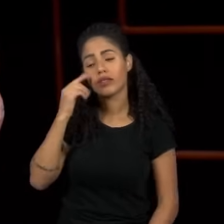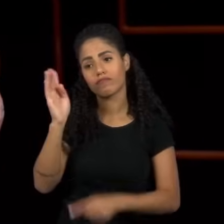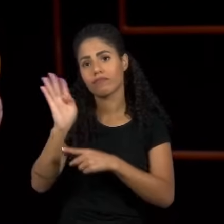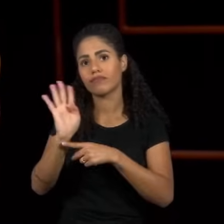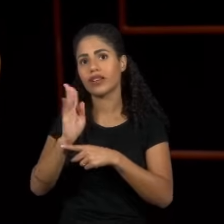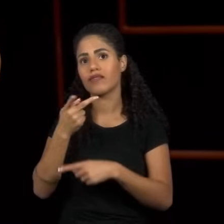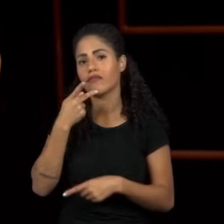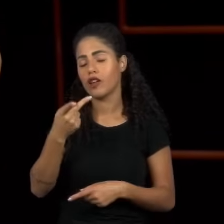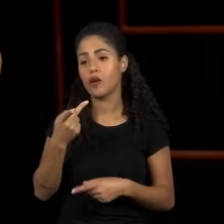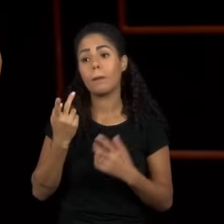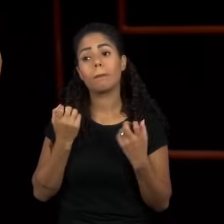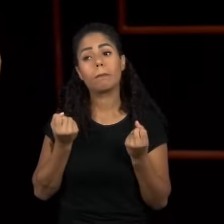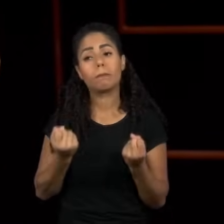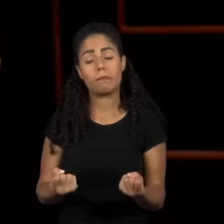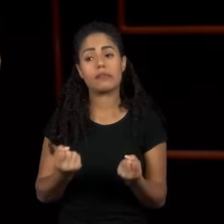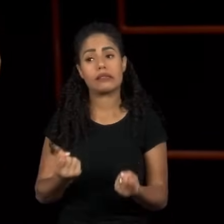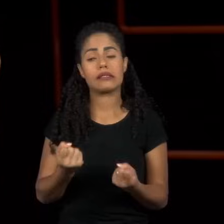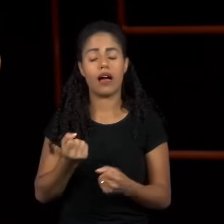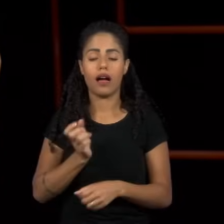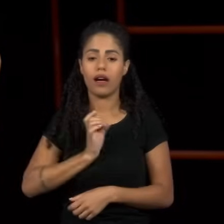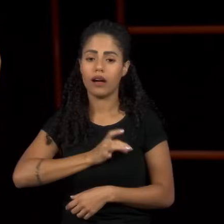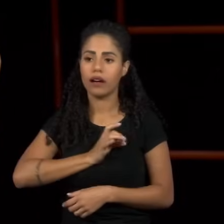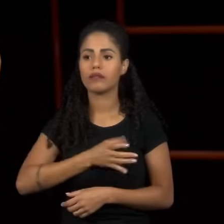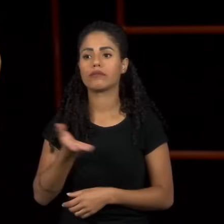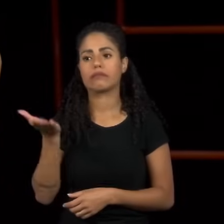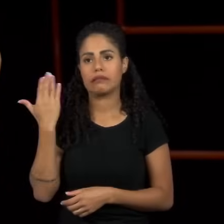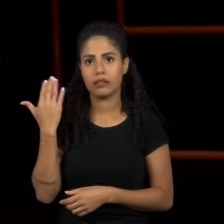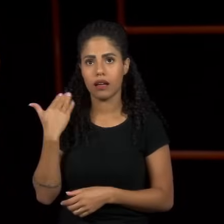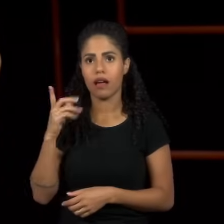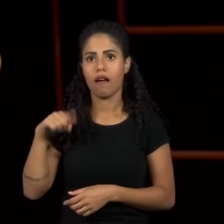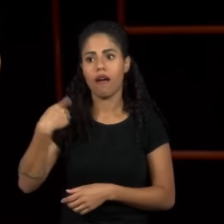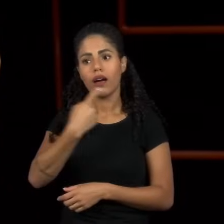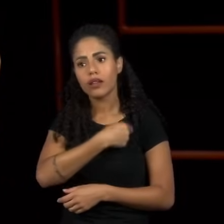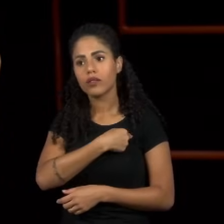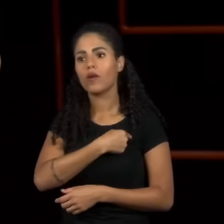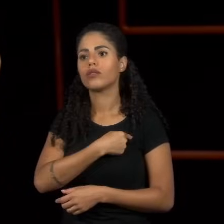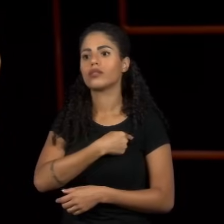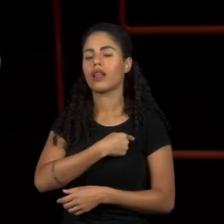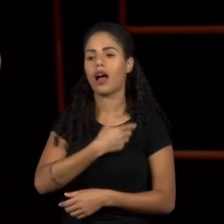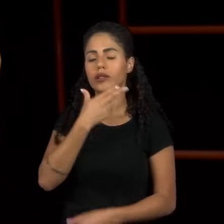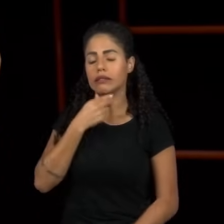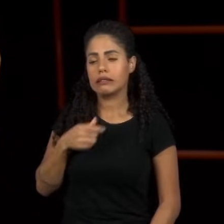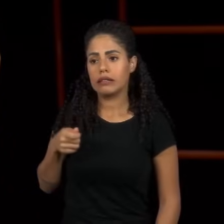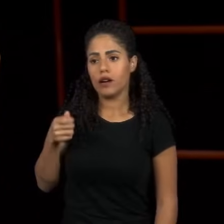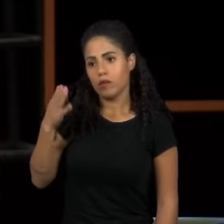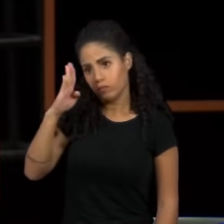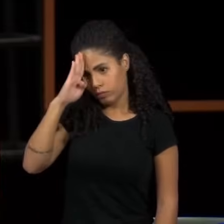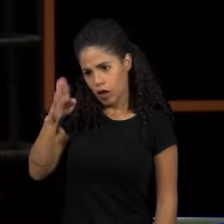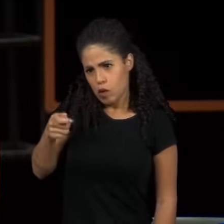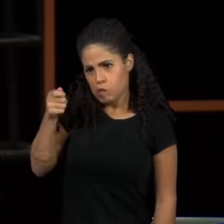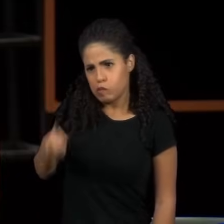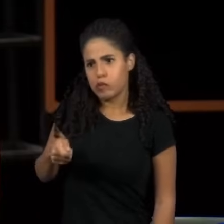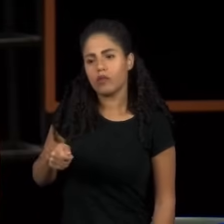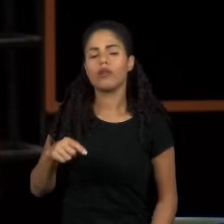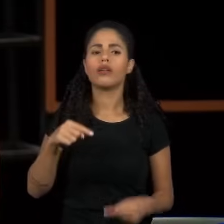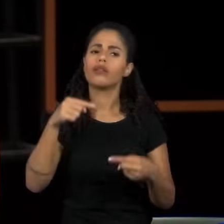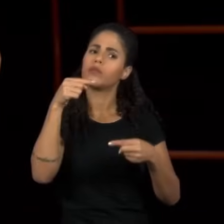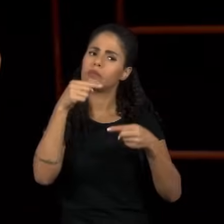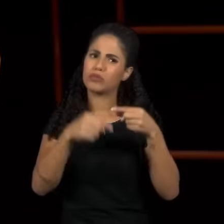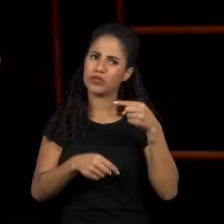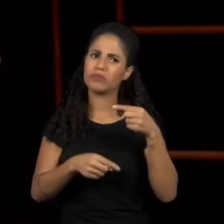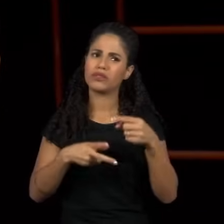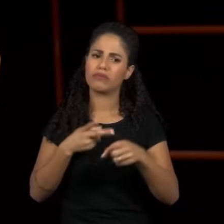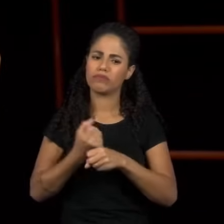diz, muito, muito audacioso na época, né? A gente estava em plena ditadura, né? Ficou proibido durante muitos anos.